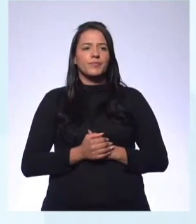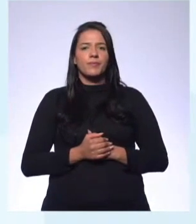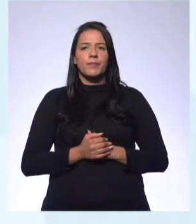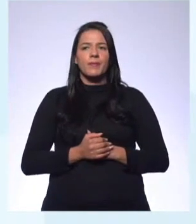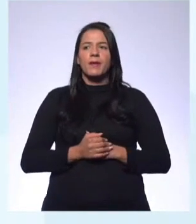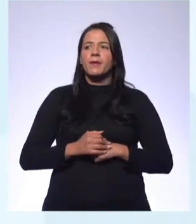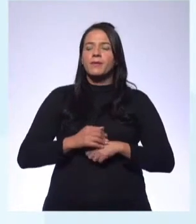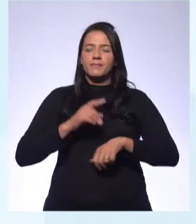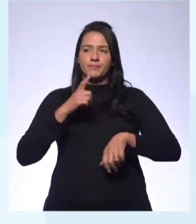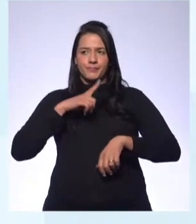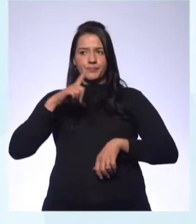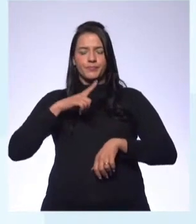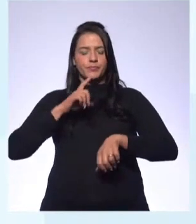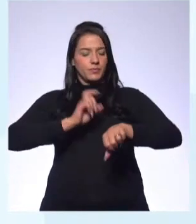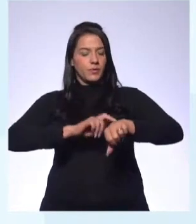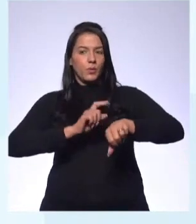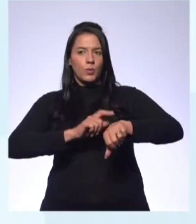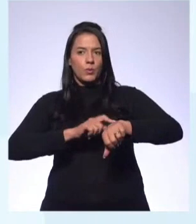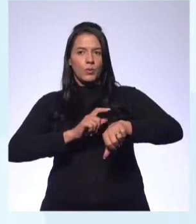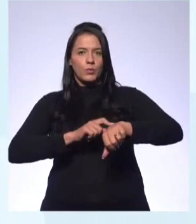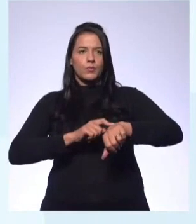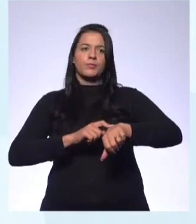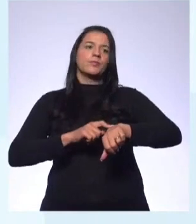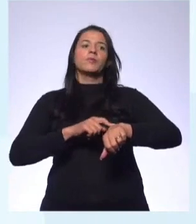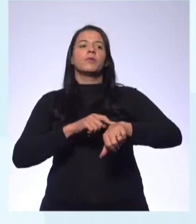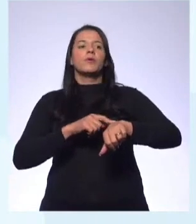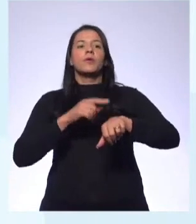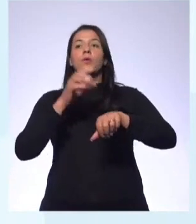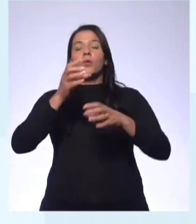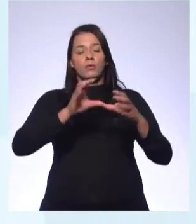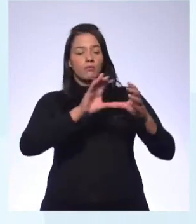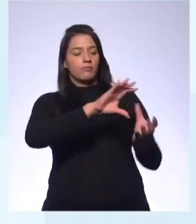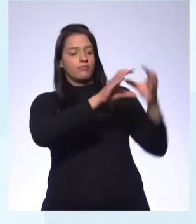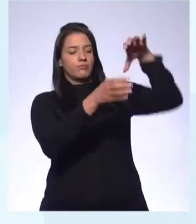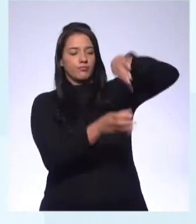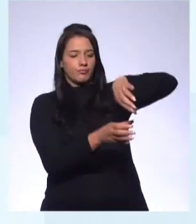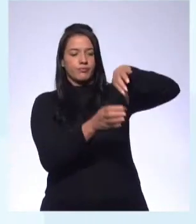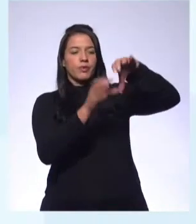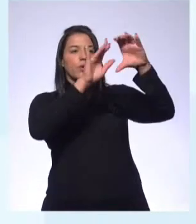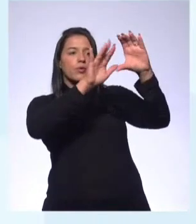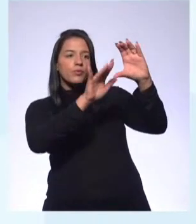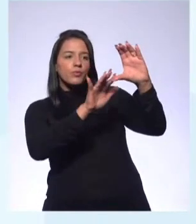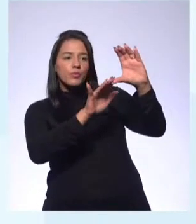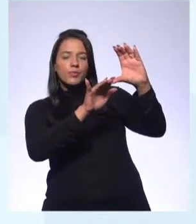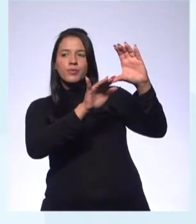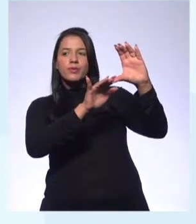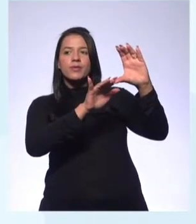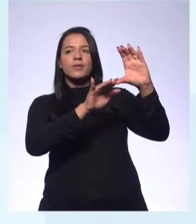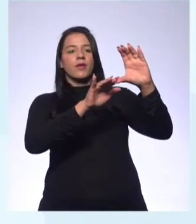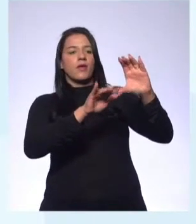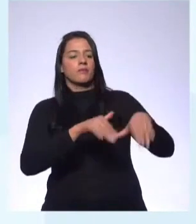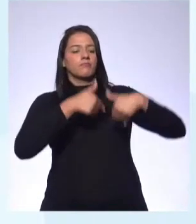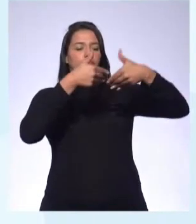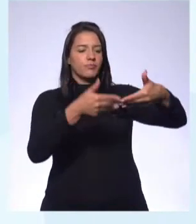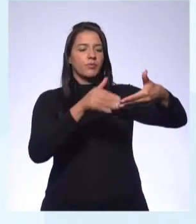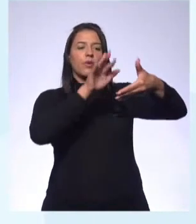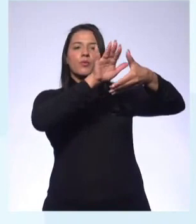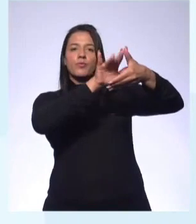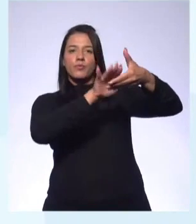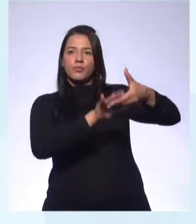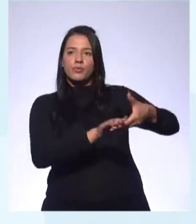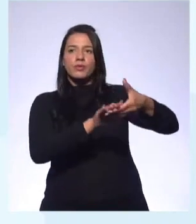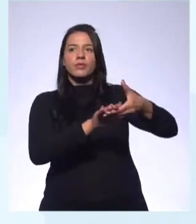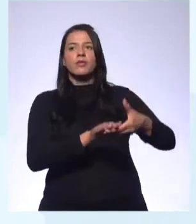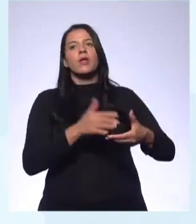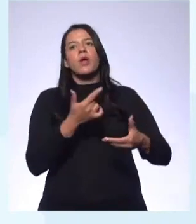É feito um relógio. Quando a areia acaba, a gente vira ela, continua o homem, sem